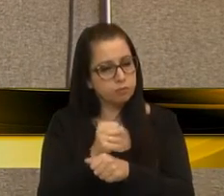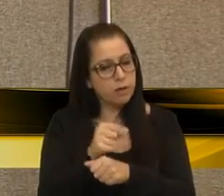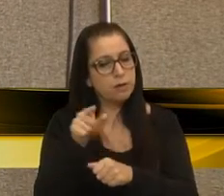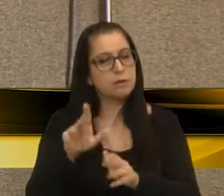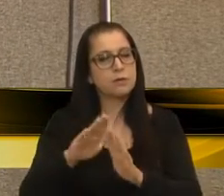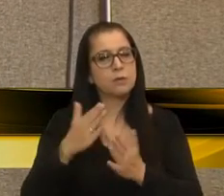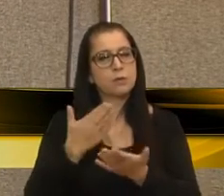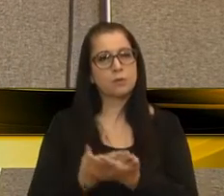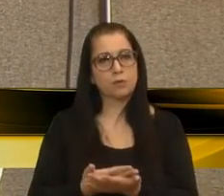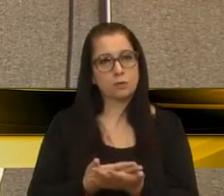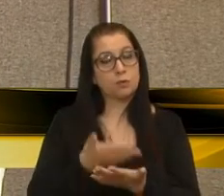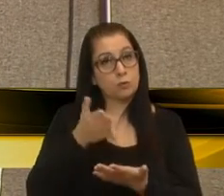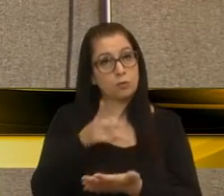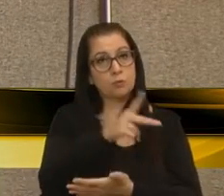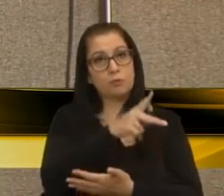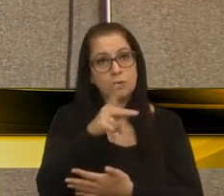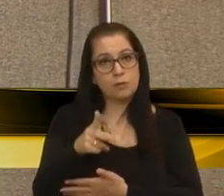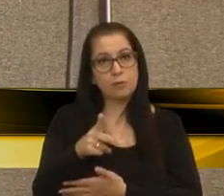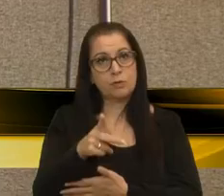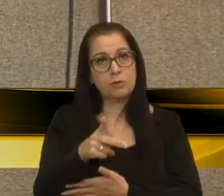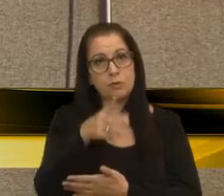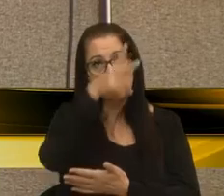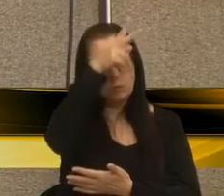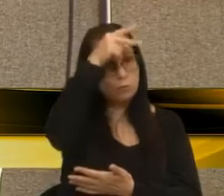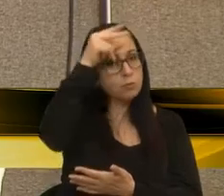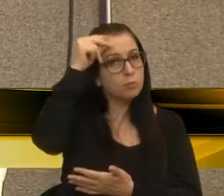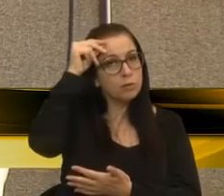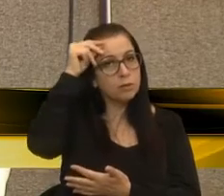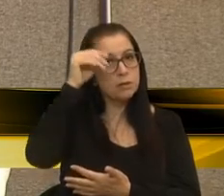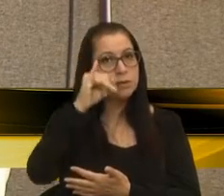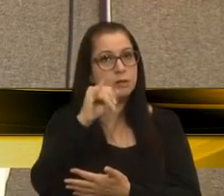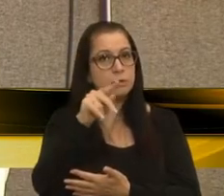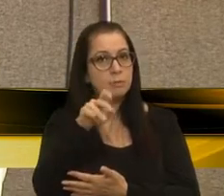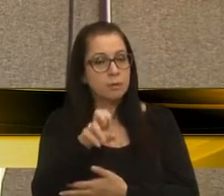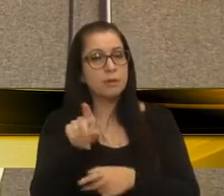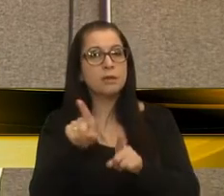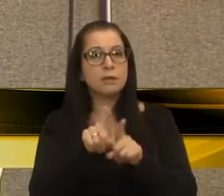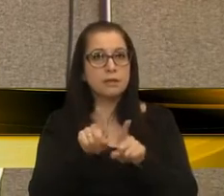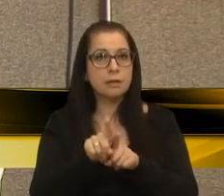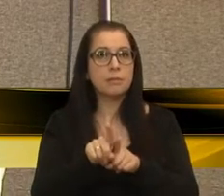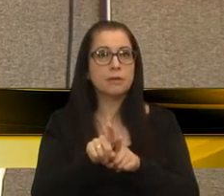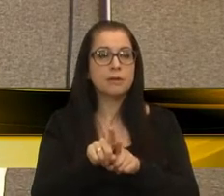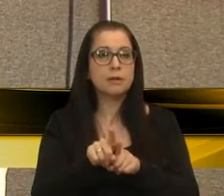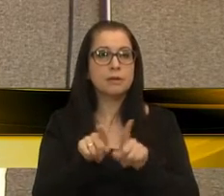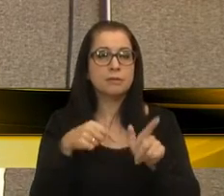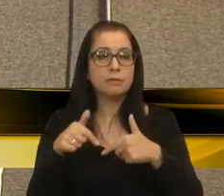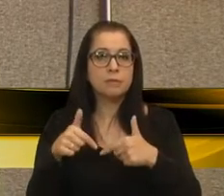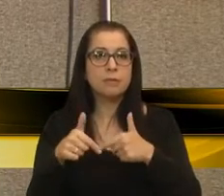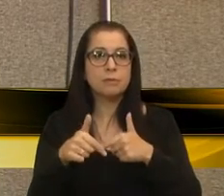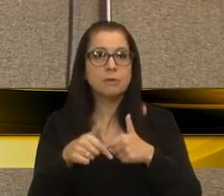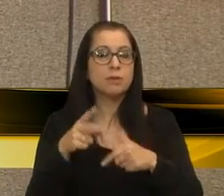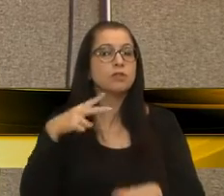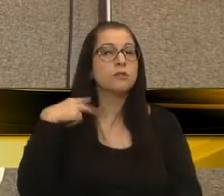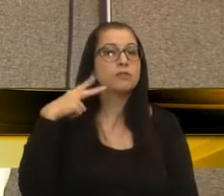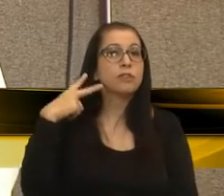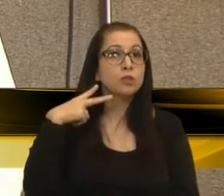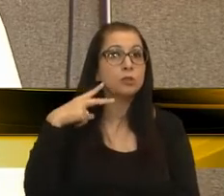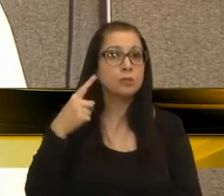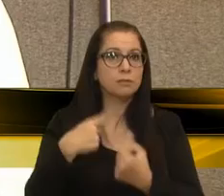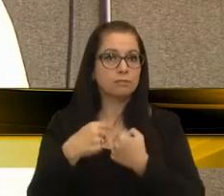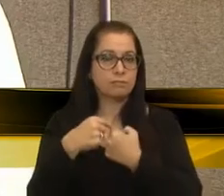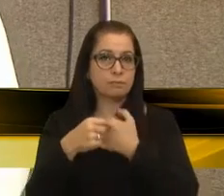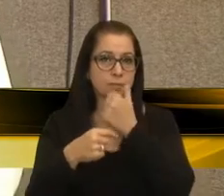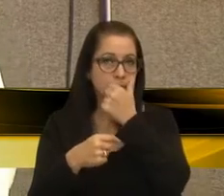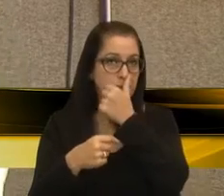Jones, que hoje é professora do município de IP e também exerce lá o trabalho de vereadora naquele